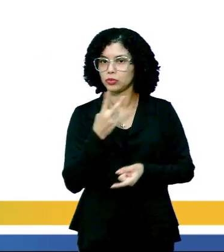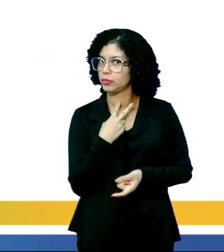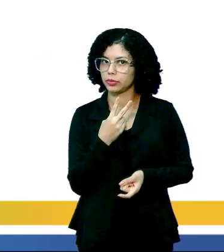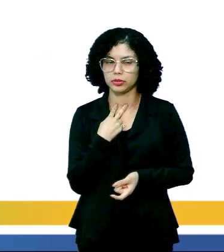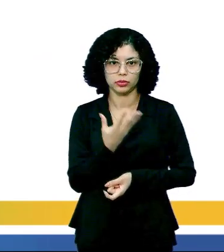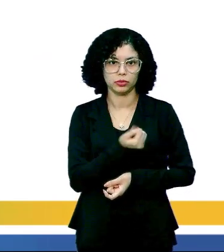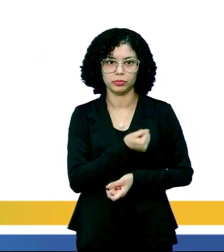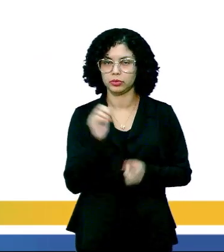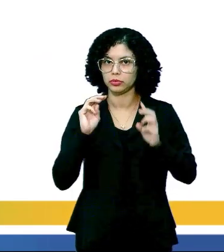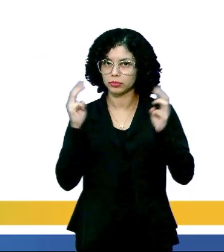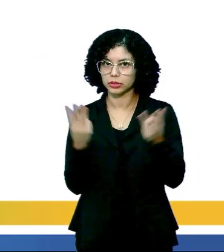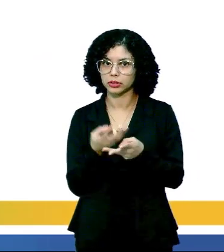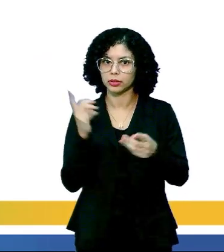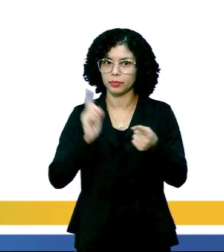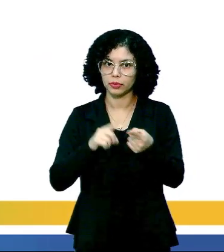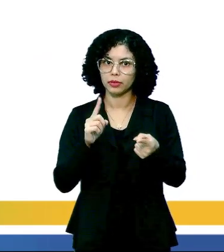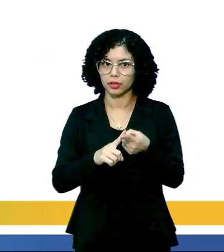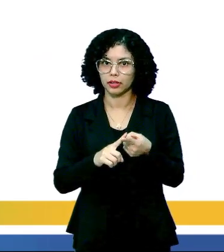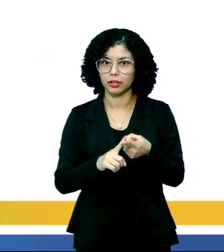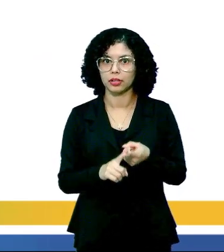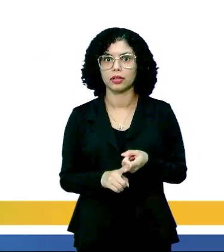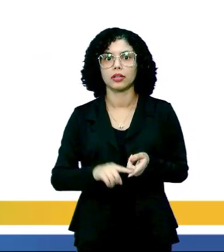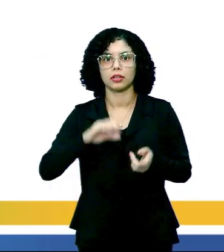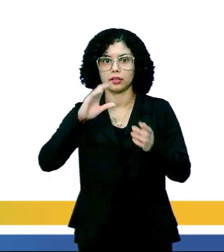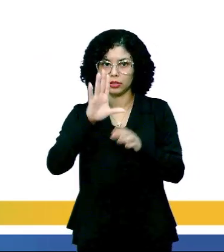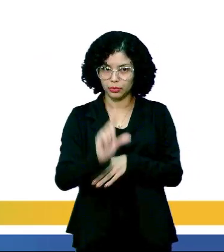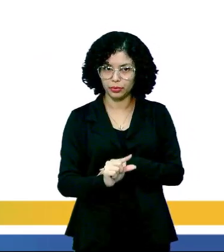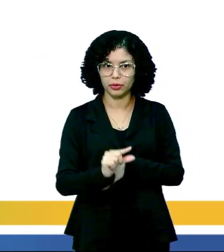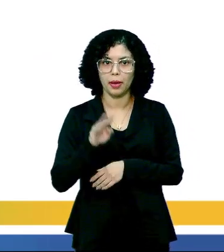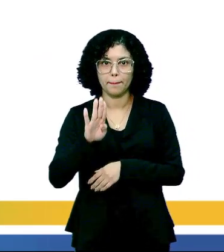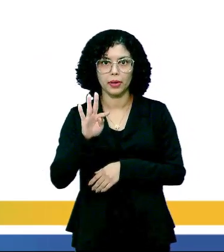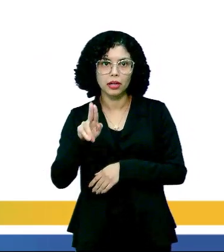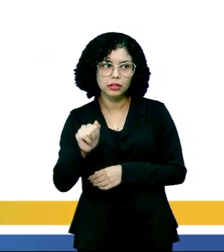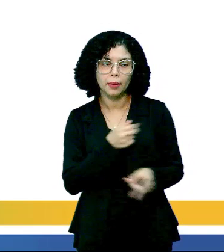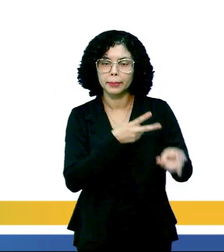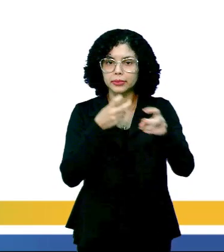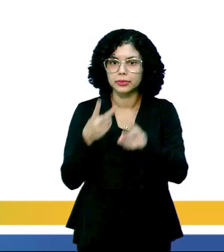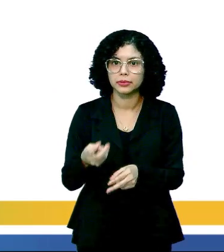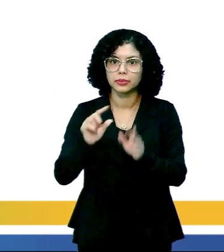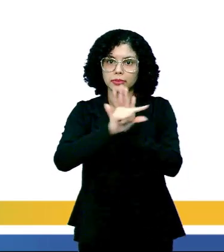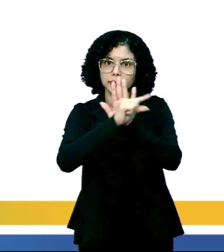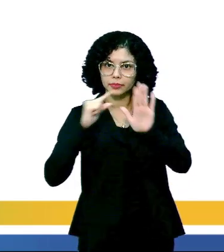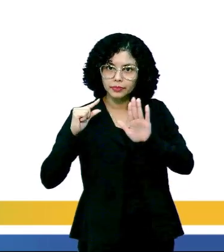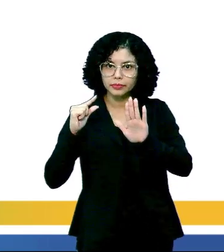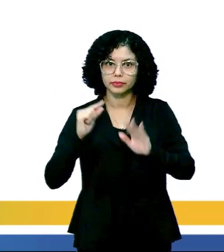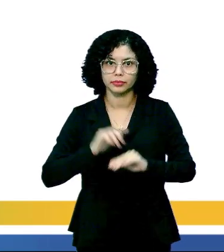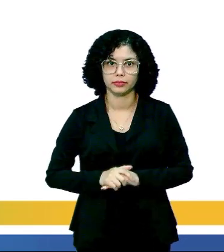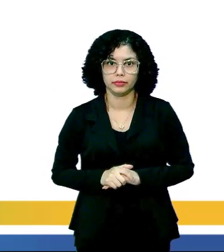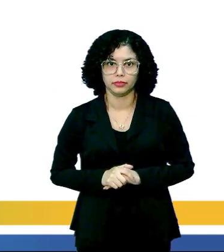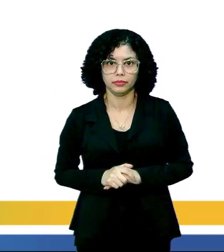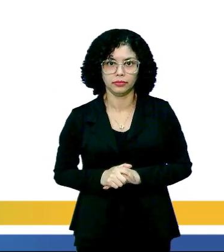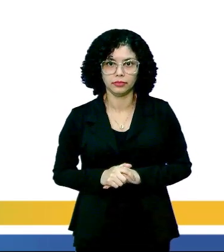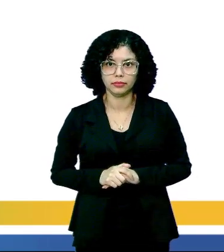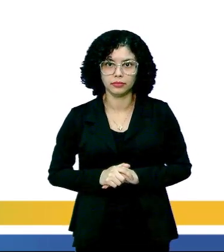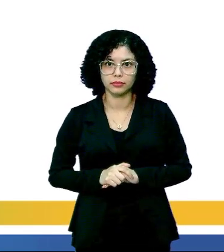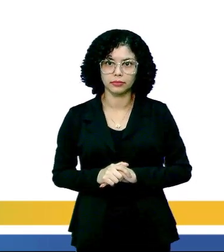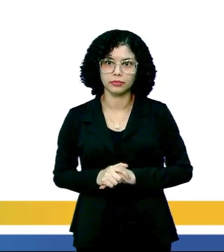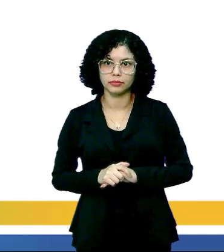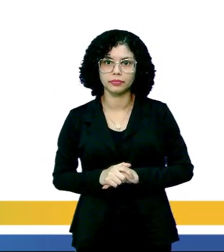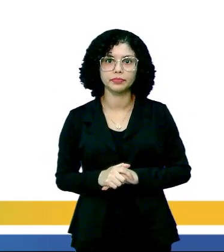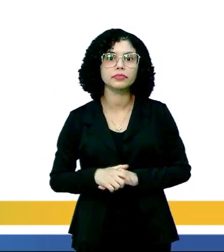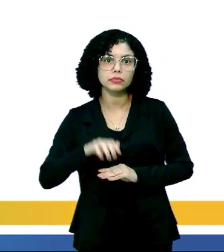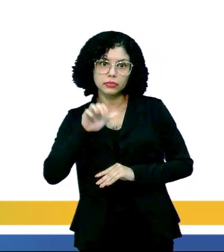no número de massa, porque isso é decaimento beta. Perceba lá na primeira frase do texto que ele vai dizer o seguinte, ó,